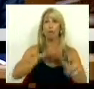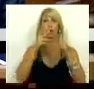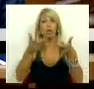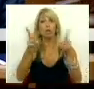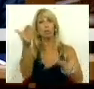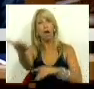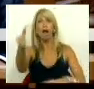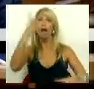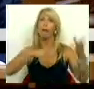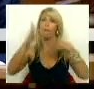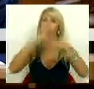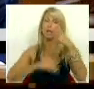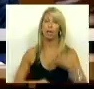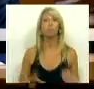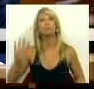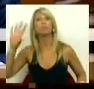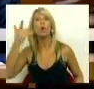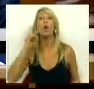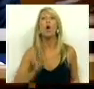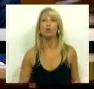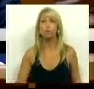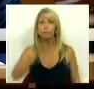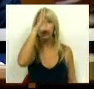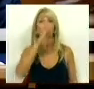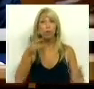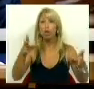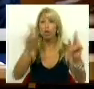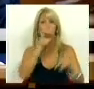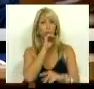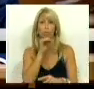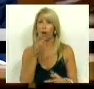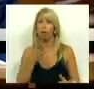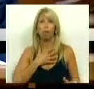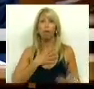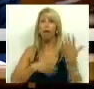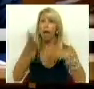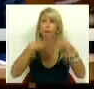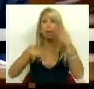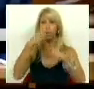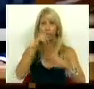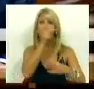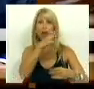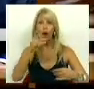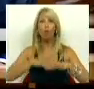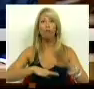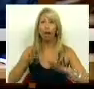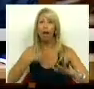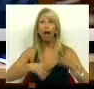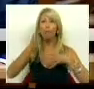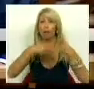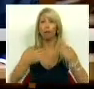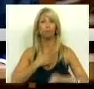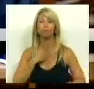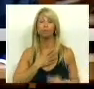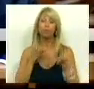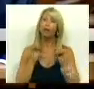a aprender com eles. Sucede que o Governo não está disponível para aprender com os seus próprios erros. E aqui teremos